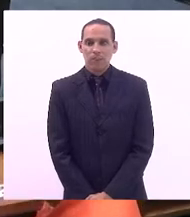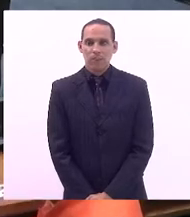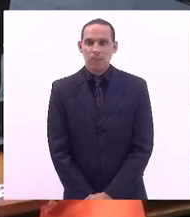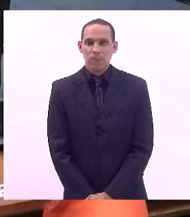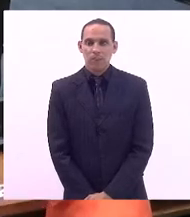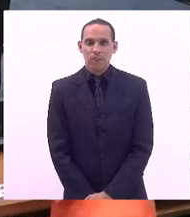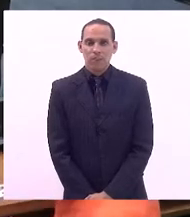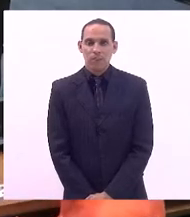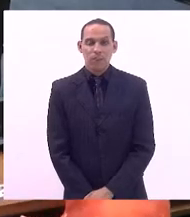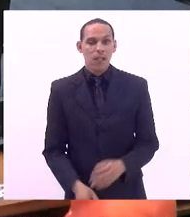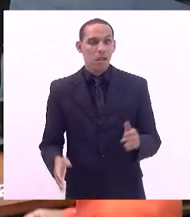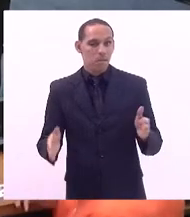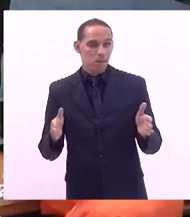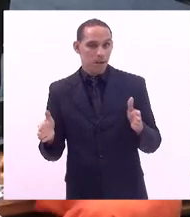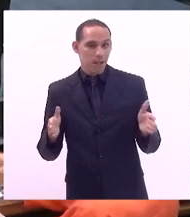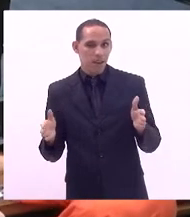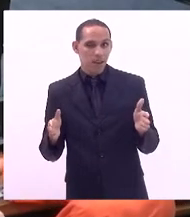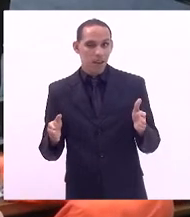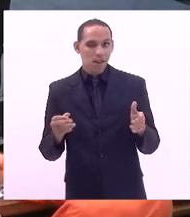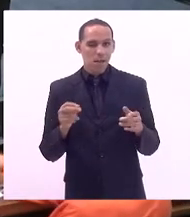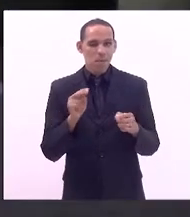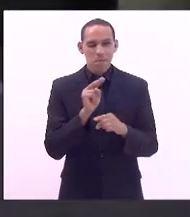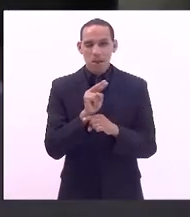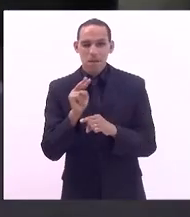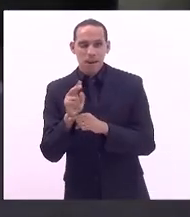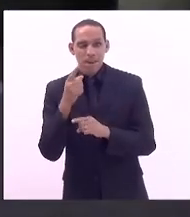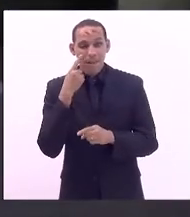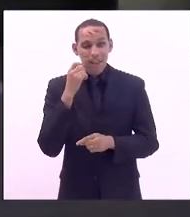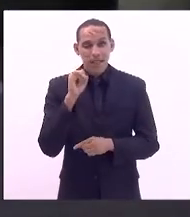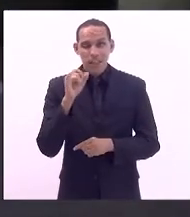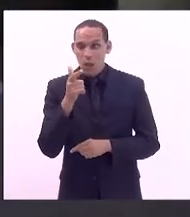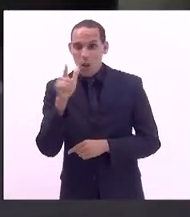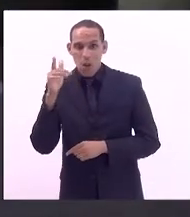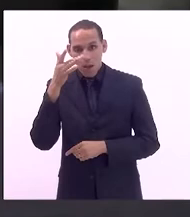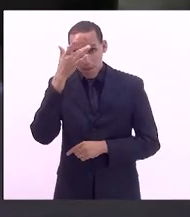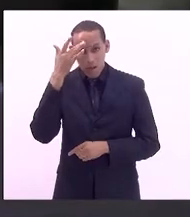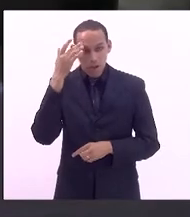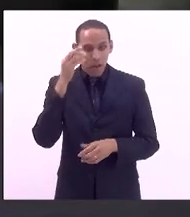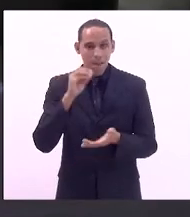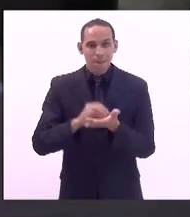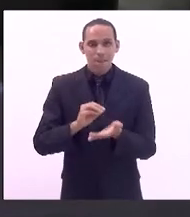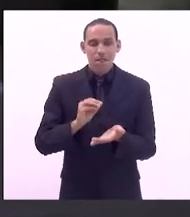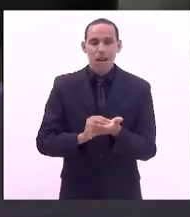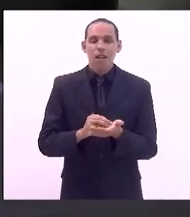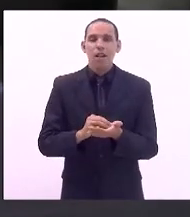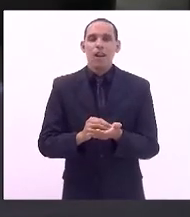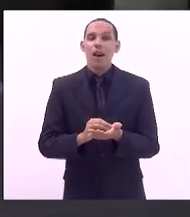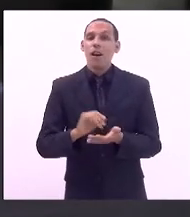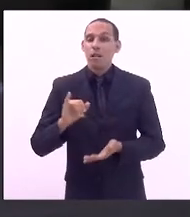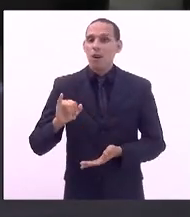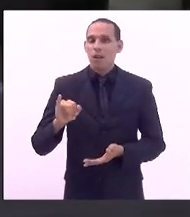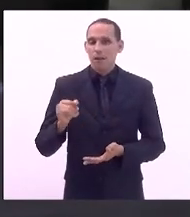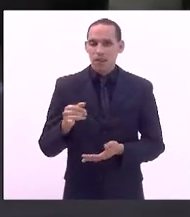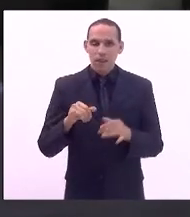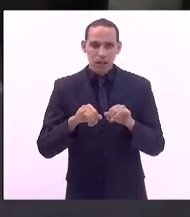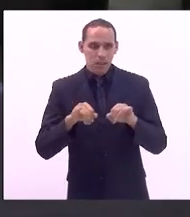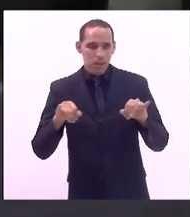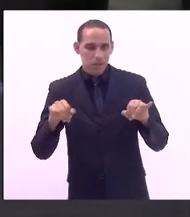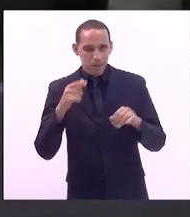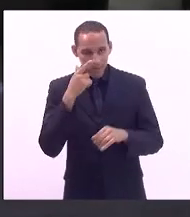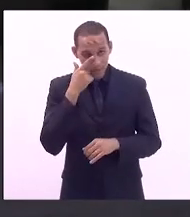e enquanto somos vendo ali mais alguns agraciados eu gostaria aqui de anunciar